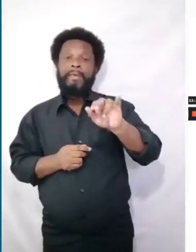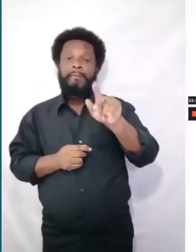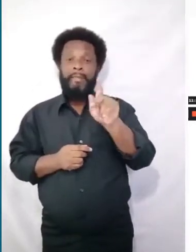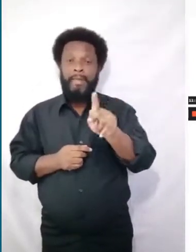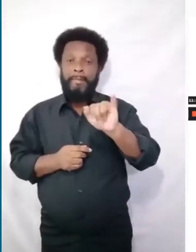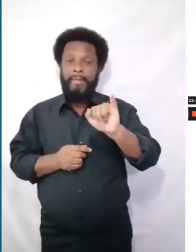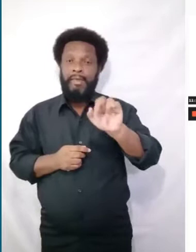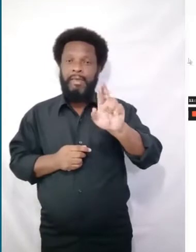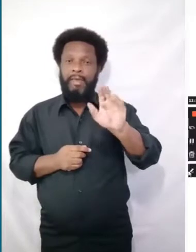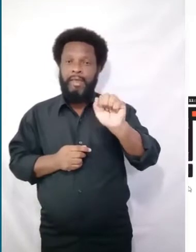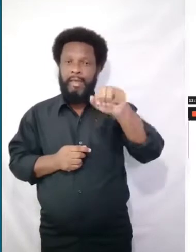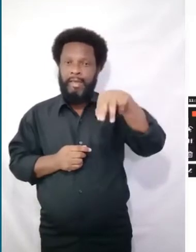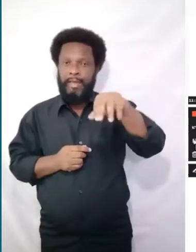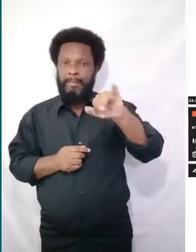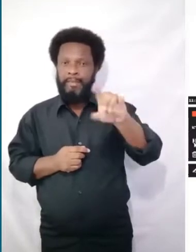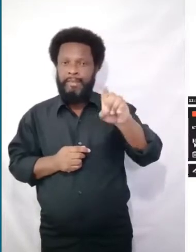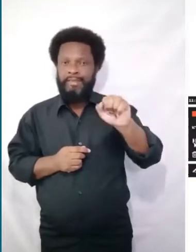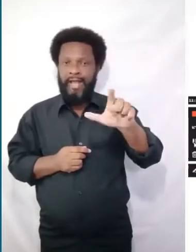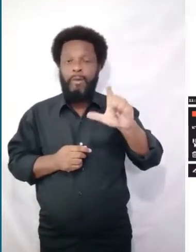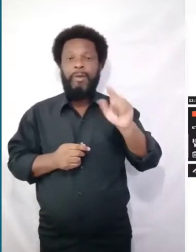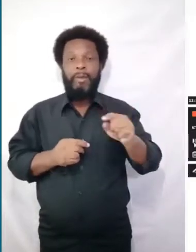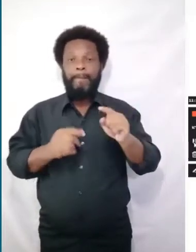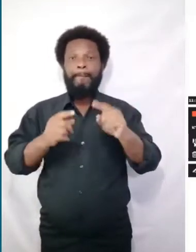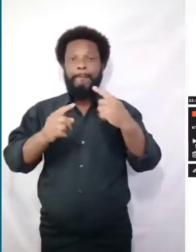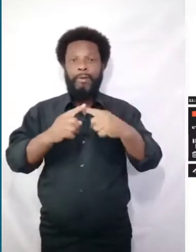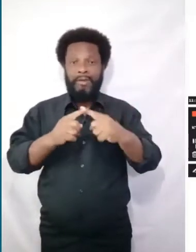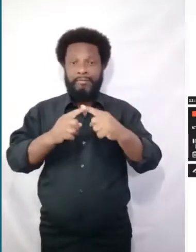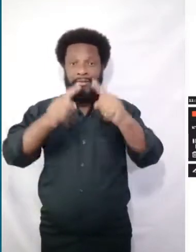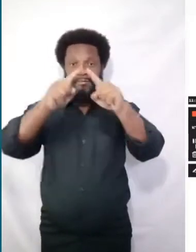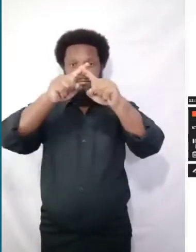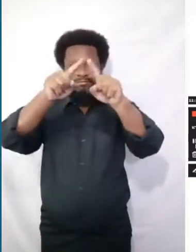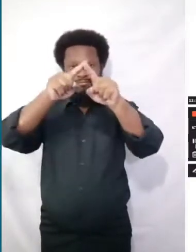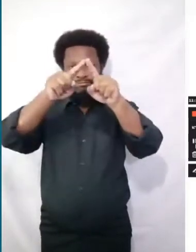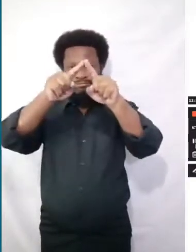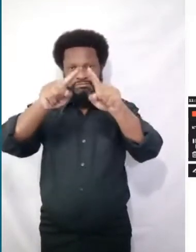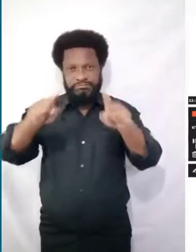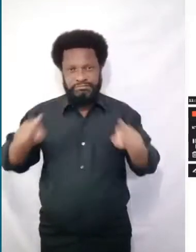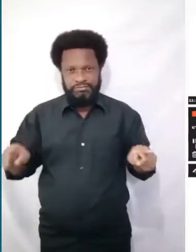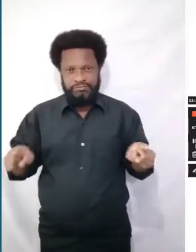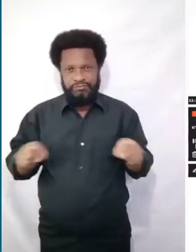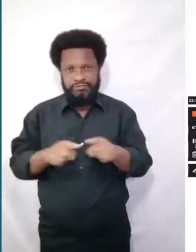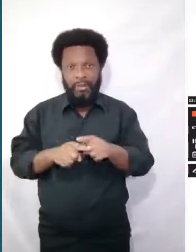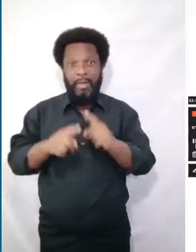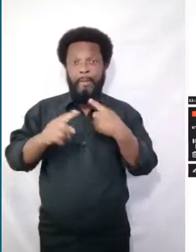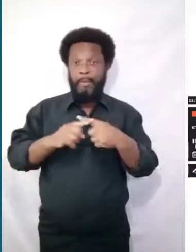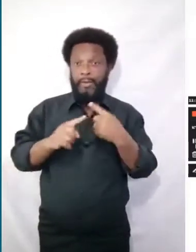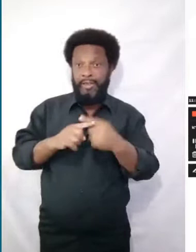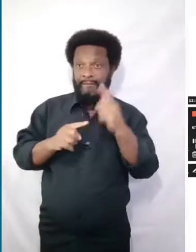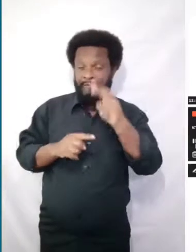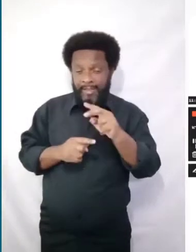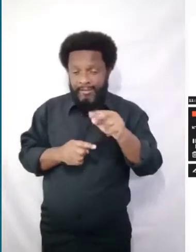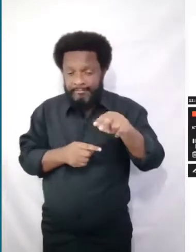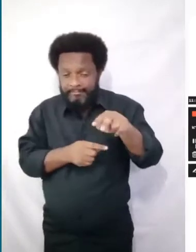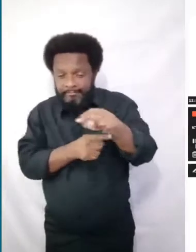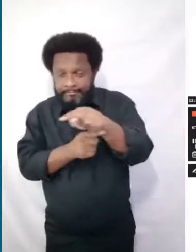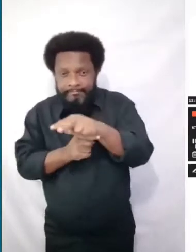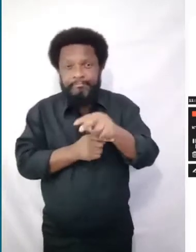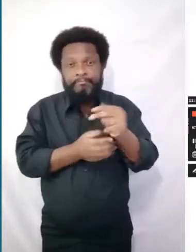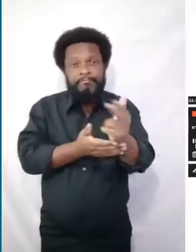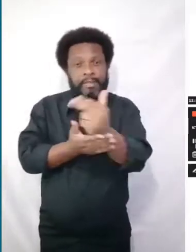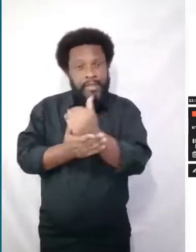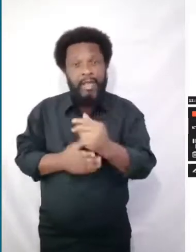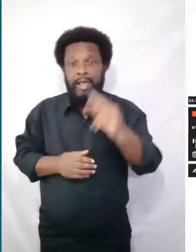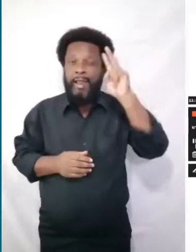geometria chamada de piramidal. A geometria piramidal recebe esse nome devido à organização desses átomos